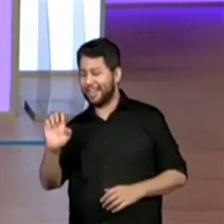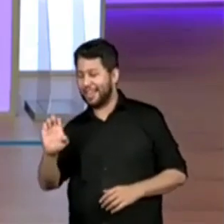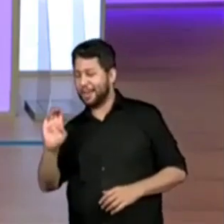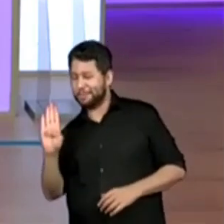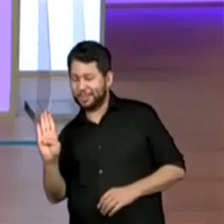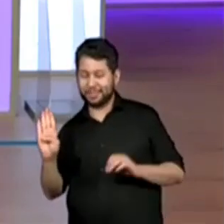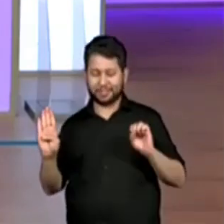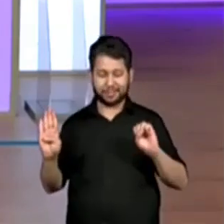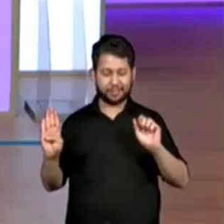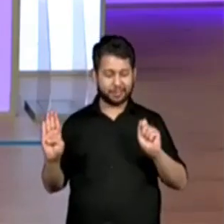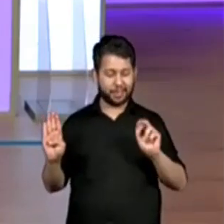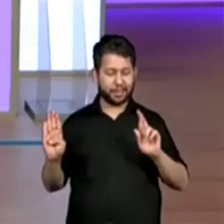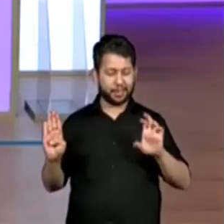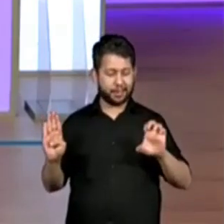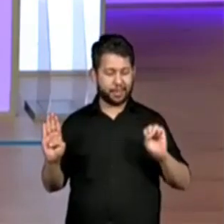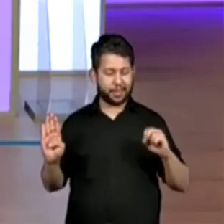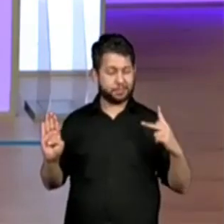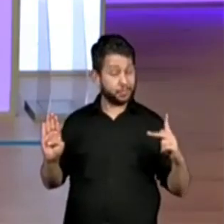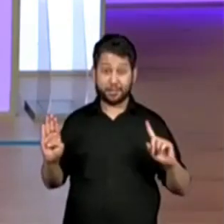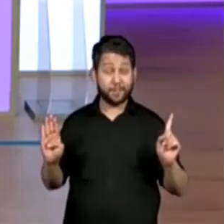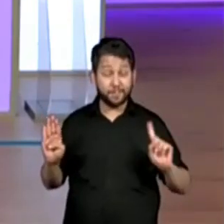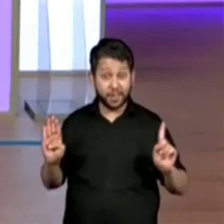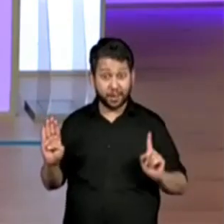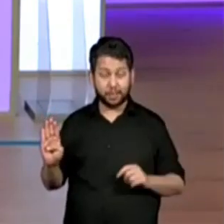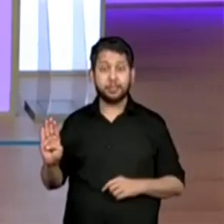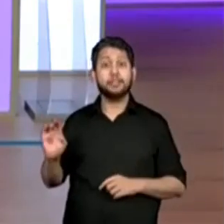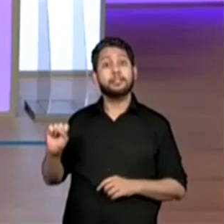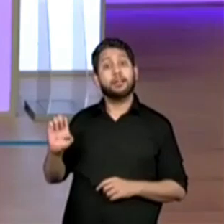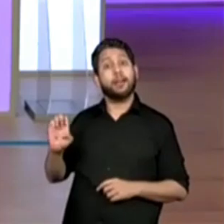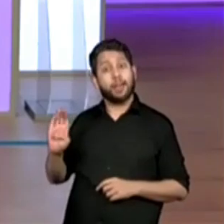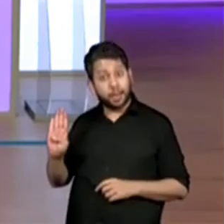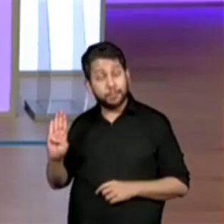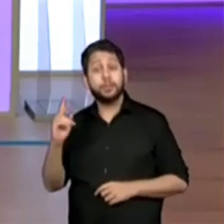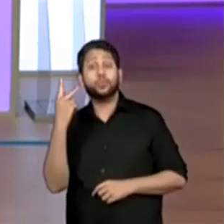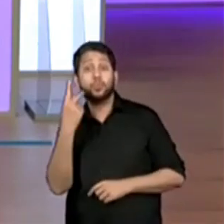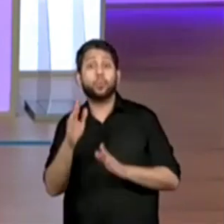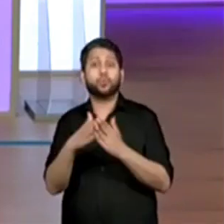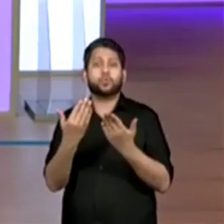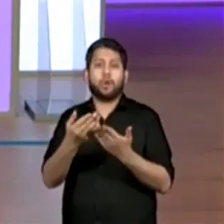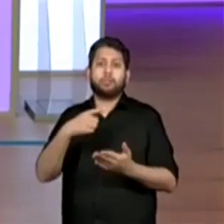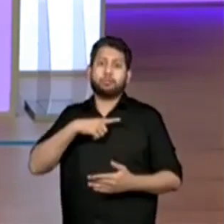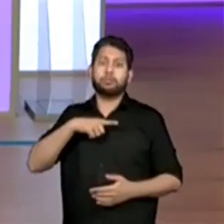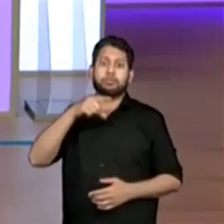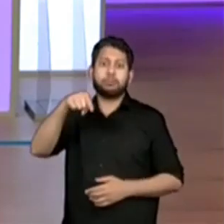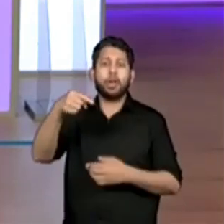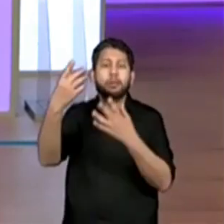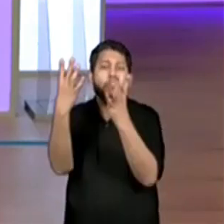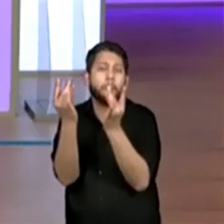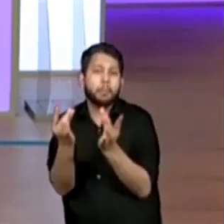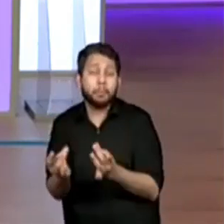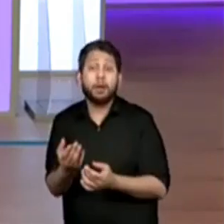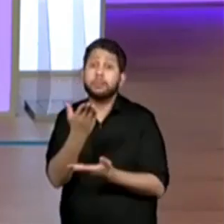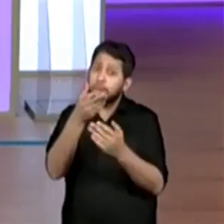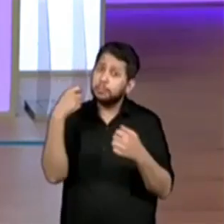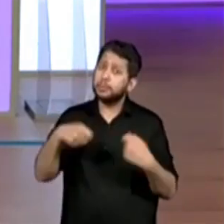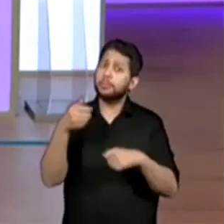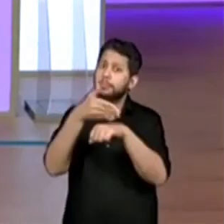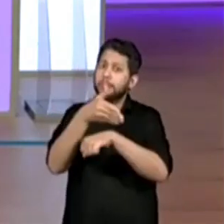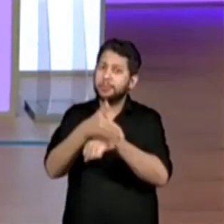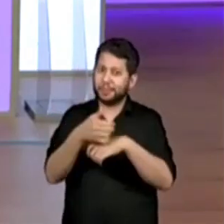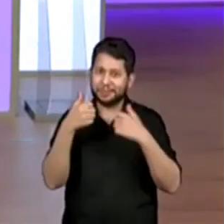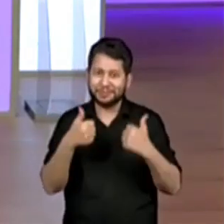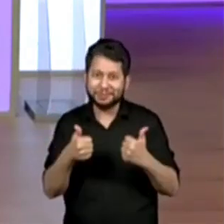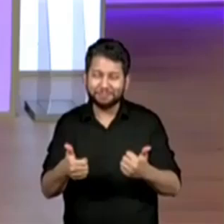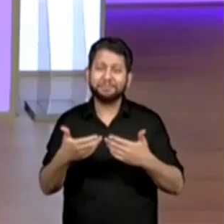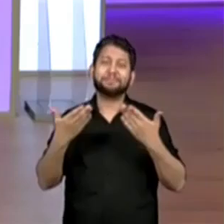provas, vocês terão na sua própria escola, certo? O importante é participar, ok? Então,